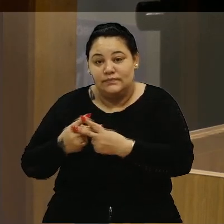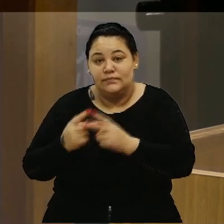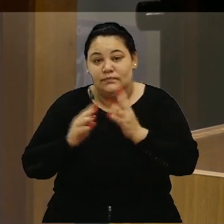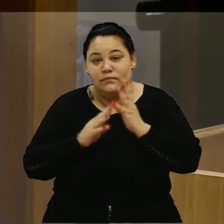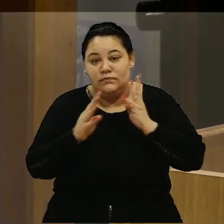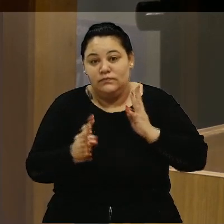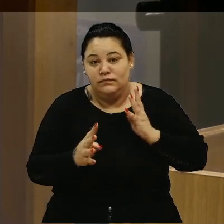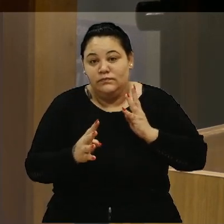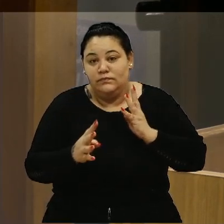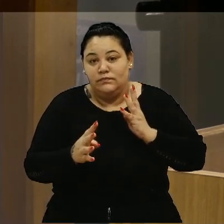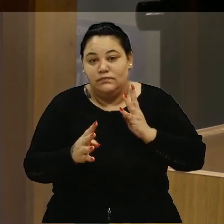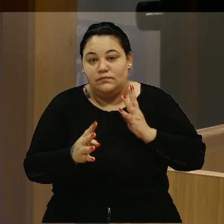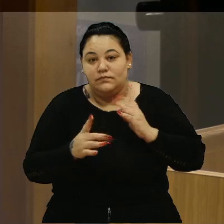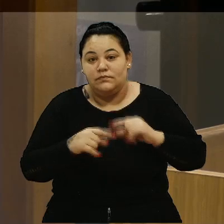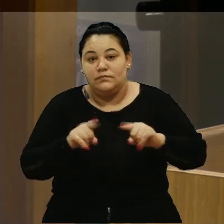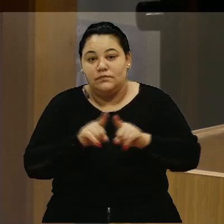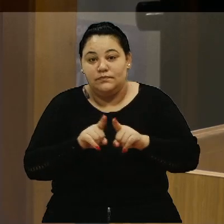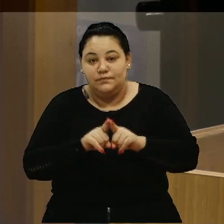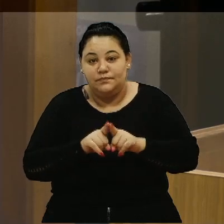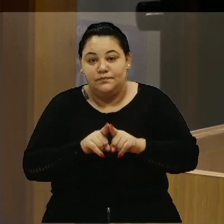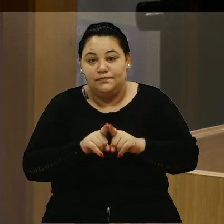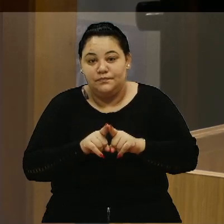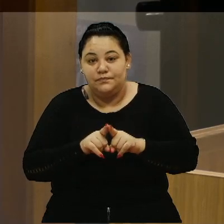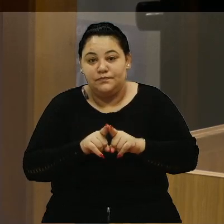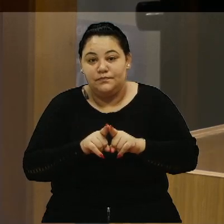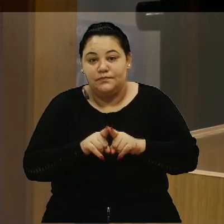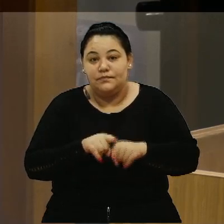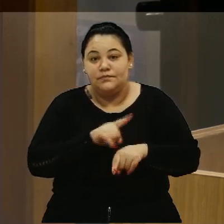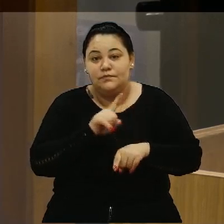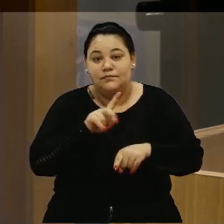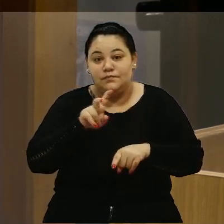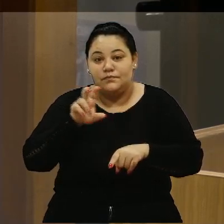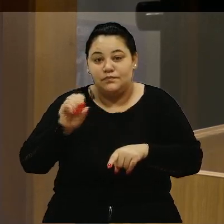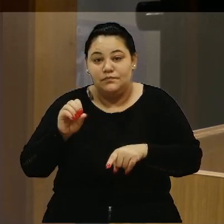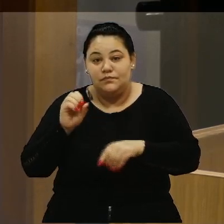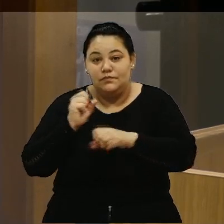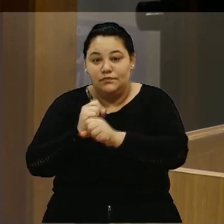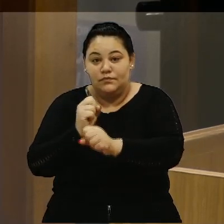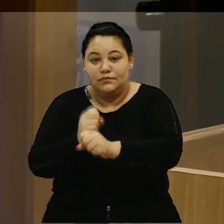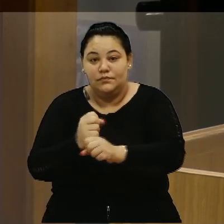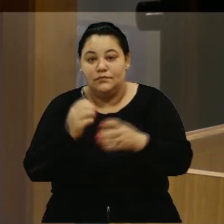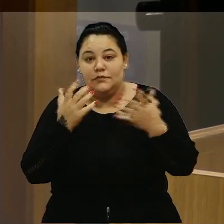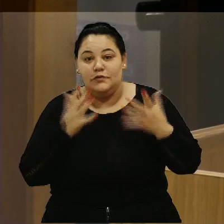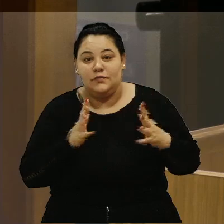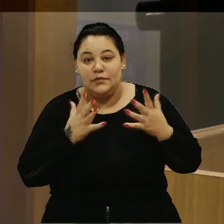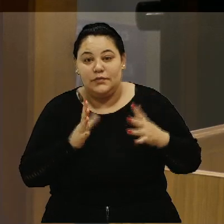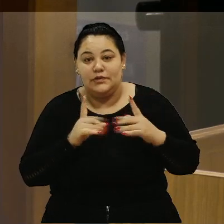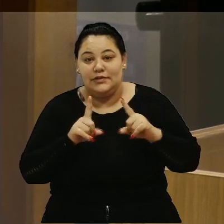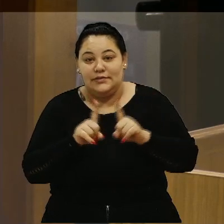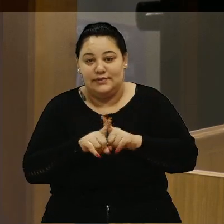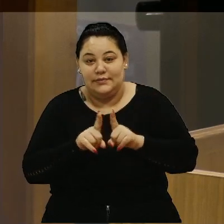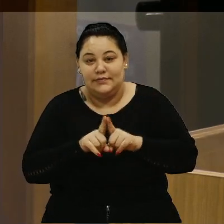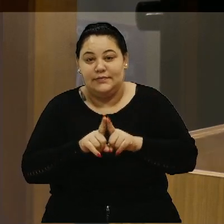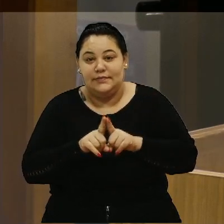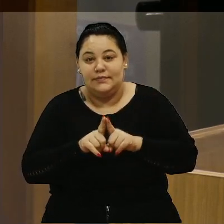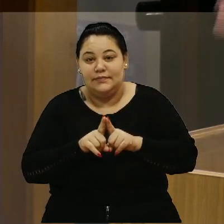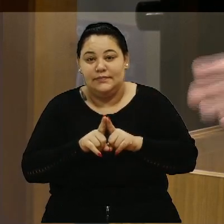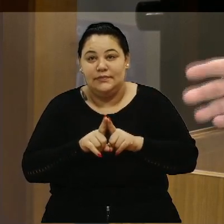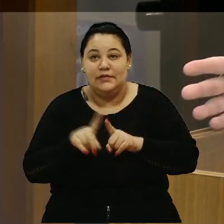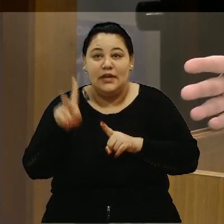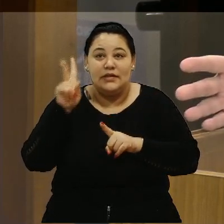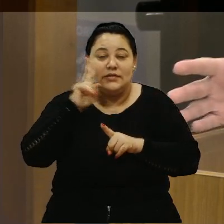para justo, e repito aqui, justo, nos 150 anos de comemoração desta